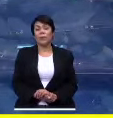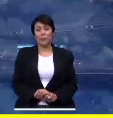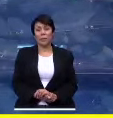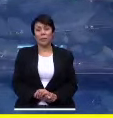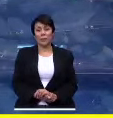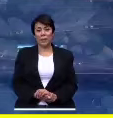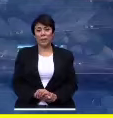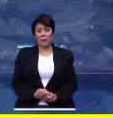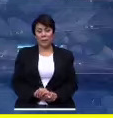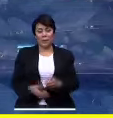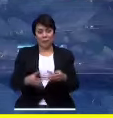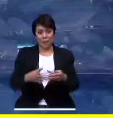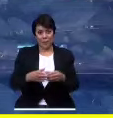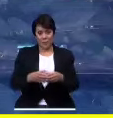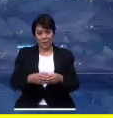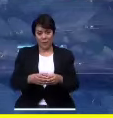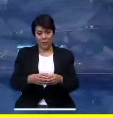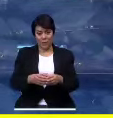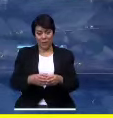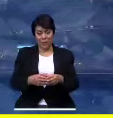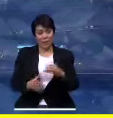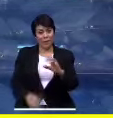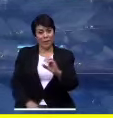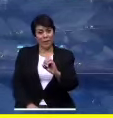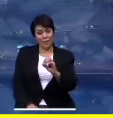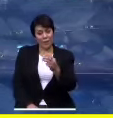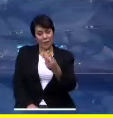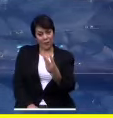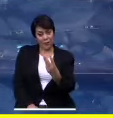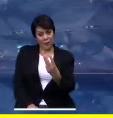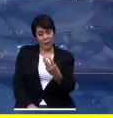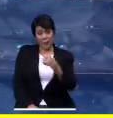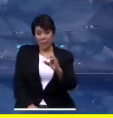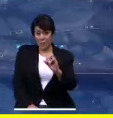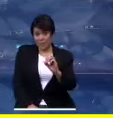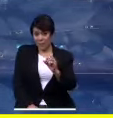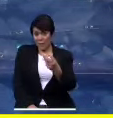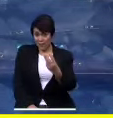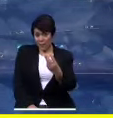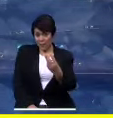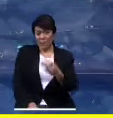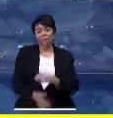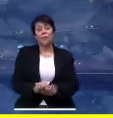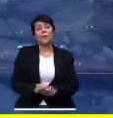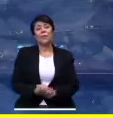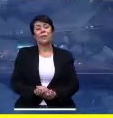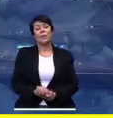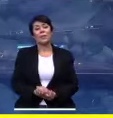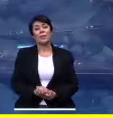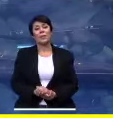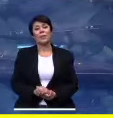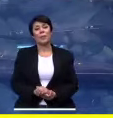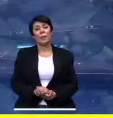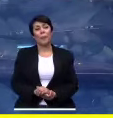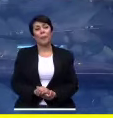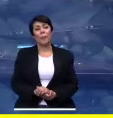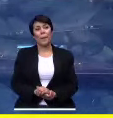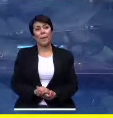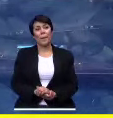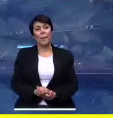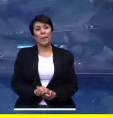Primeiro número na tela, bola verde, número 03. Verde, 03.